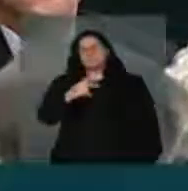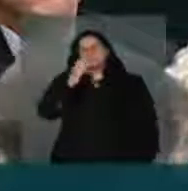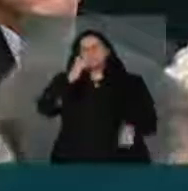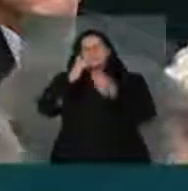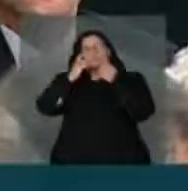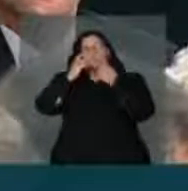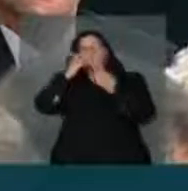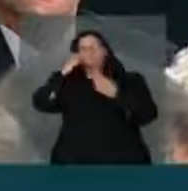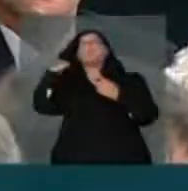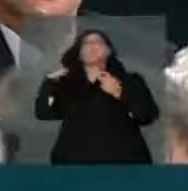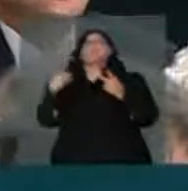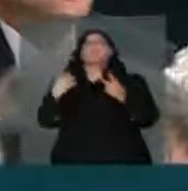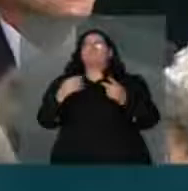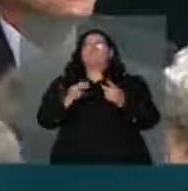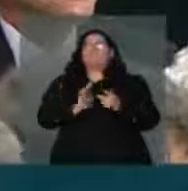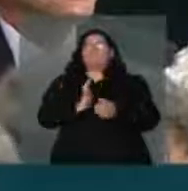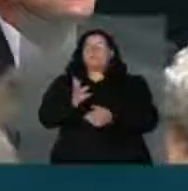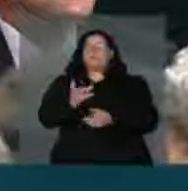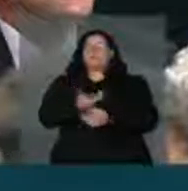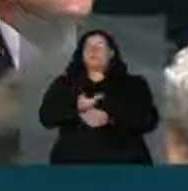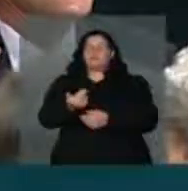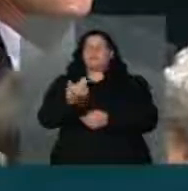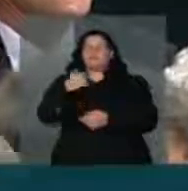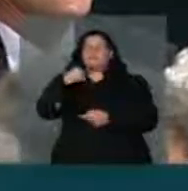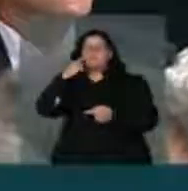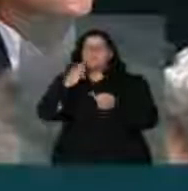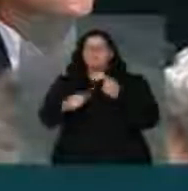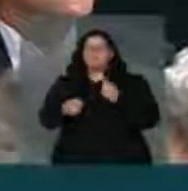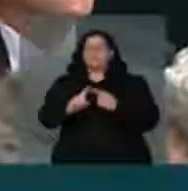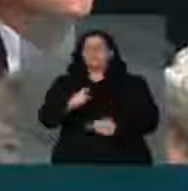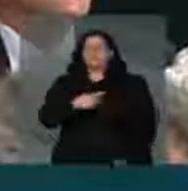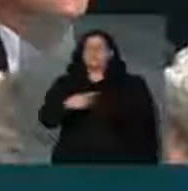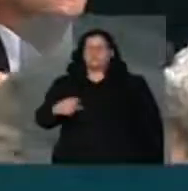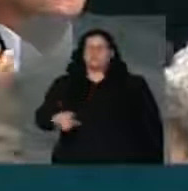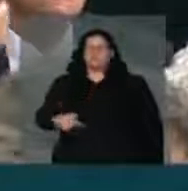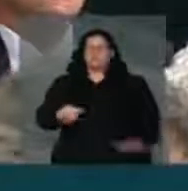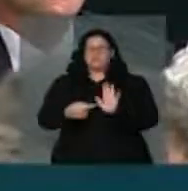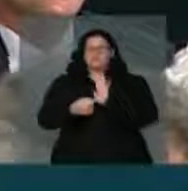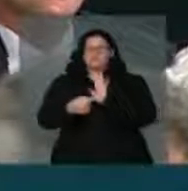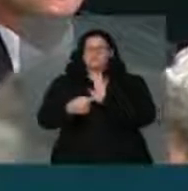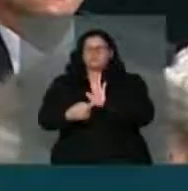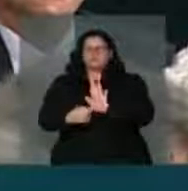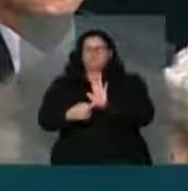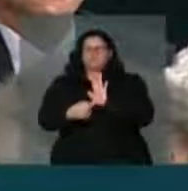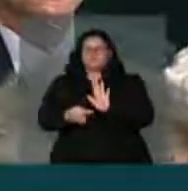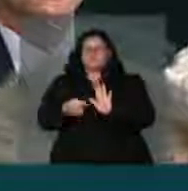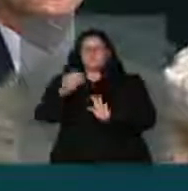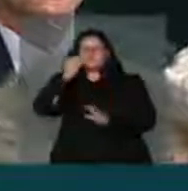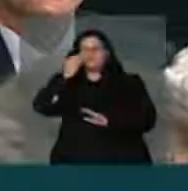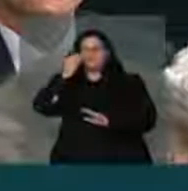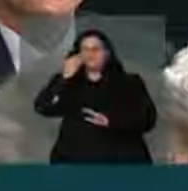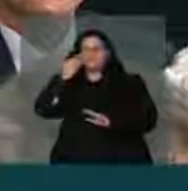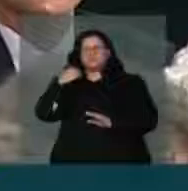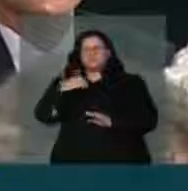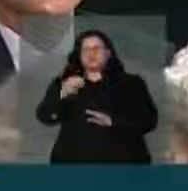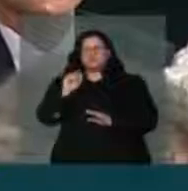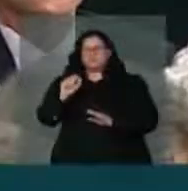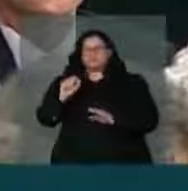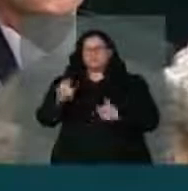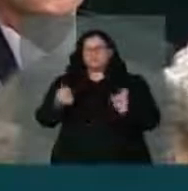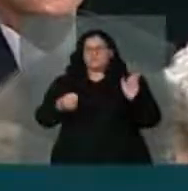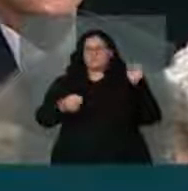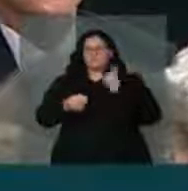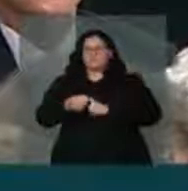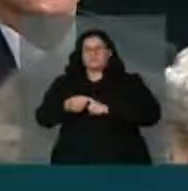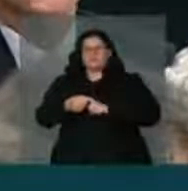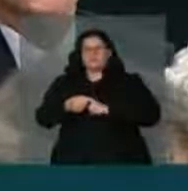comissão que foi instituída pelo presidente, que tem dado demonstrações de retomar exatamente o